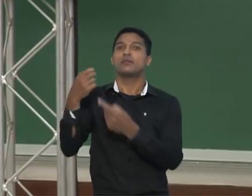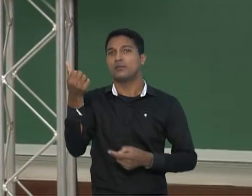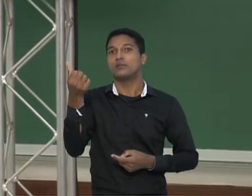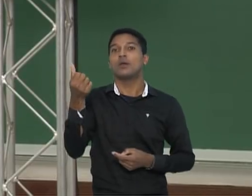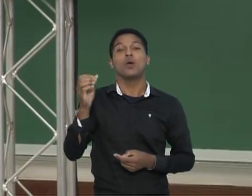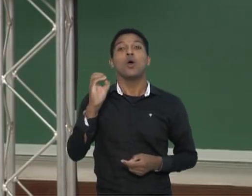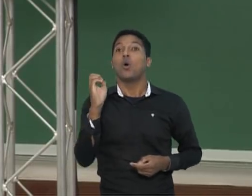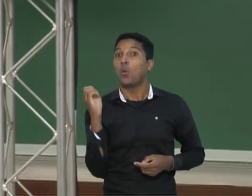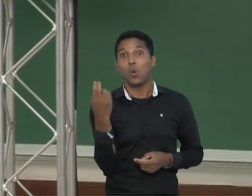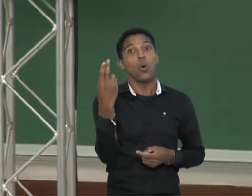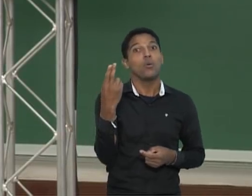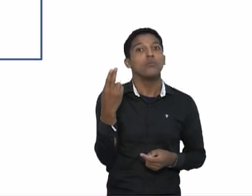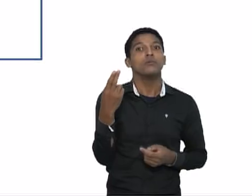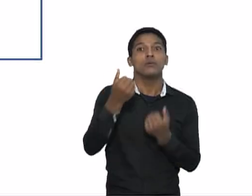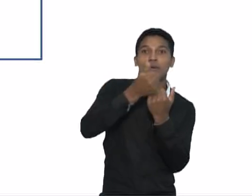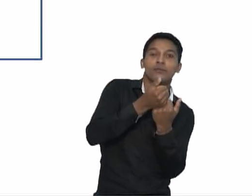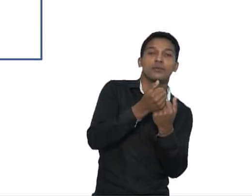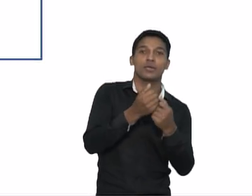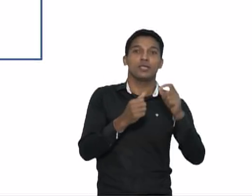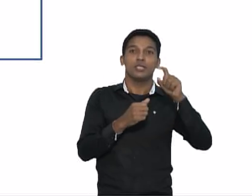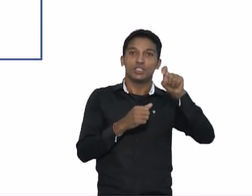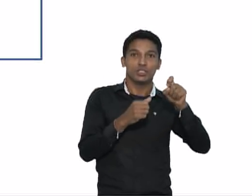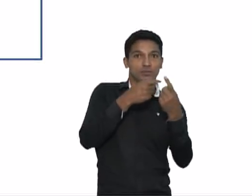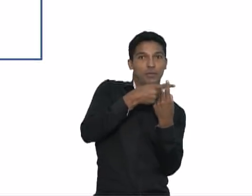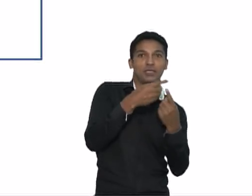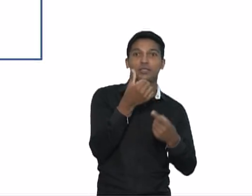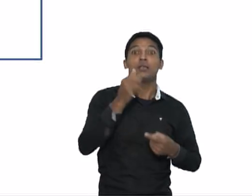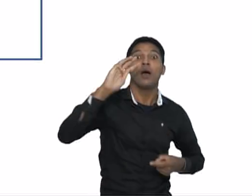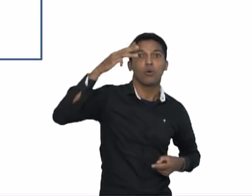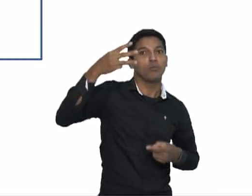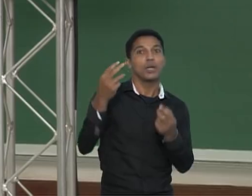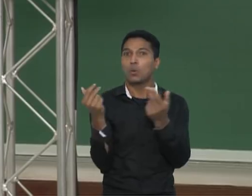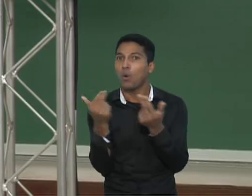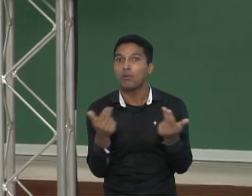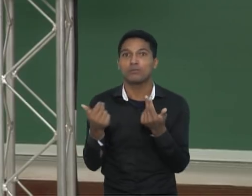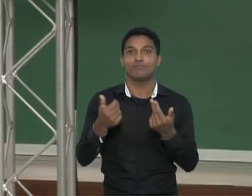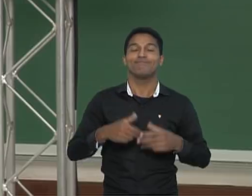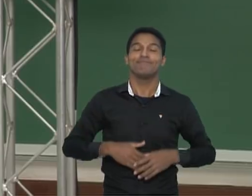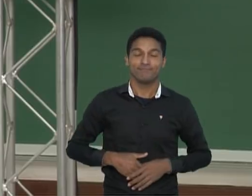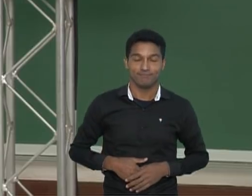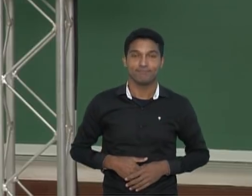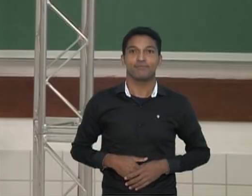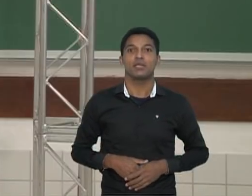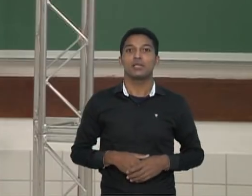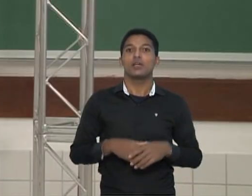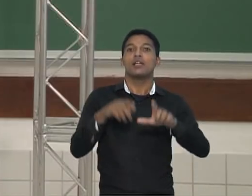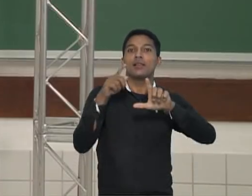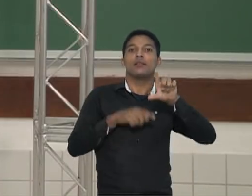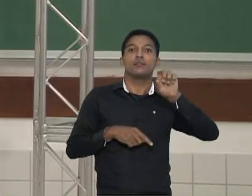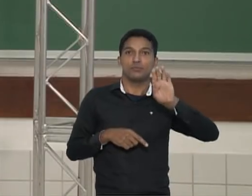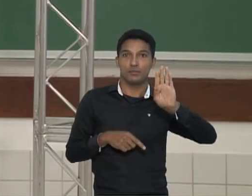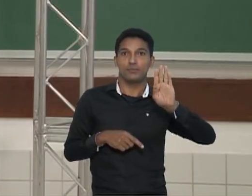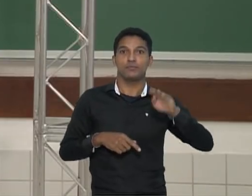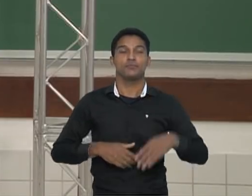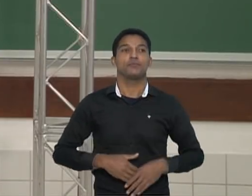elevado ao cubo, certo? A letra B. Vamos para a letra B? Vamos lá.